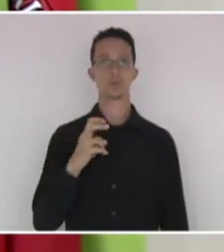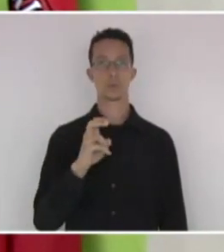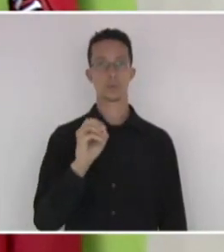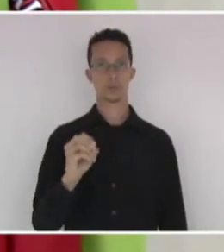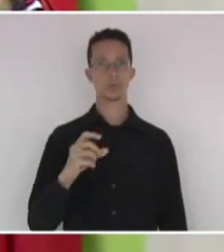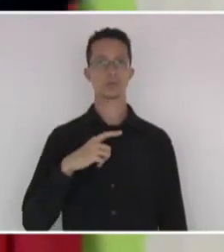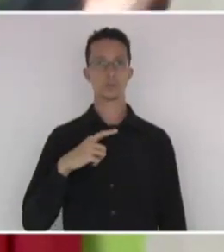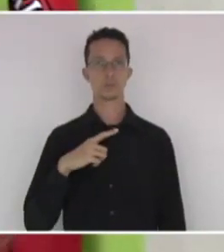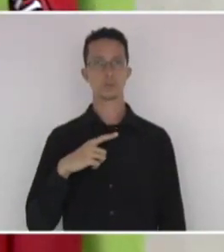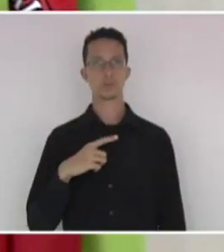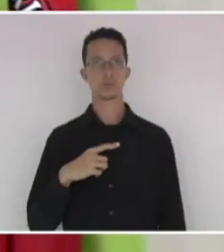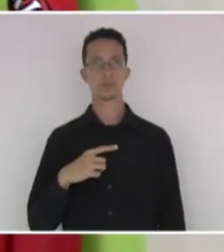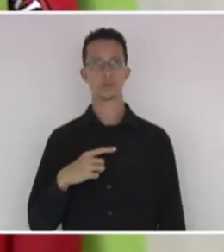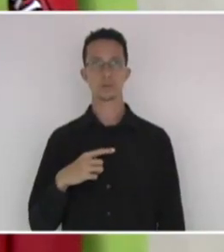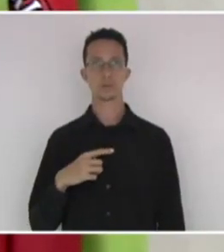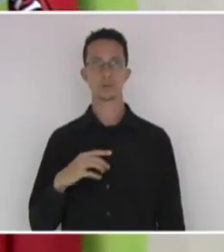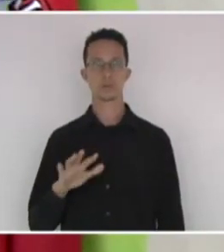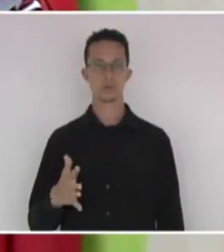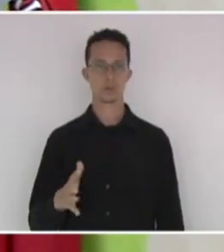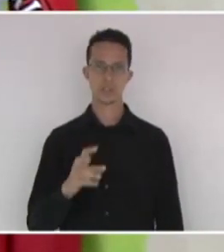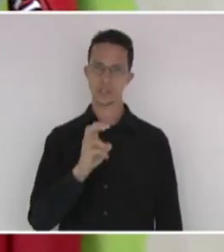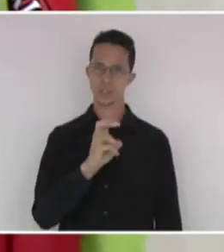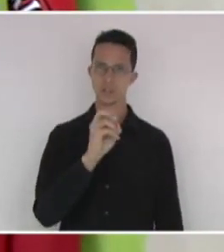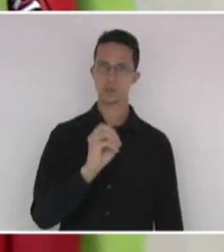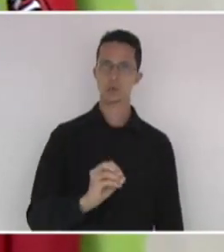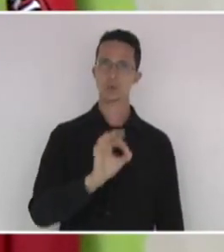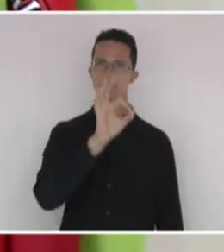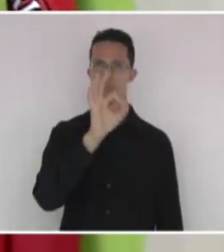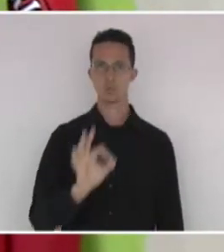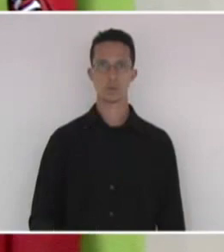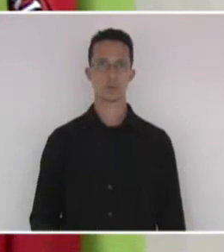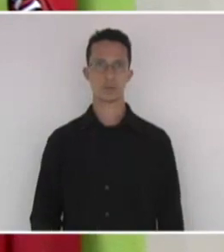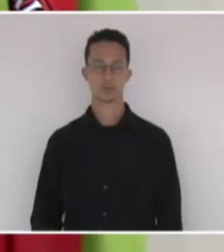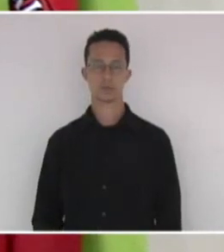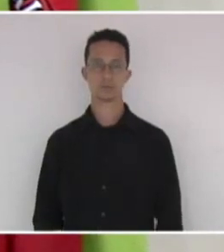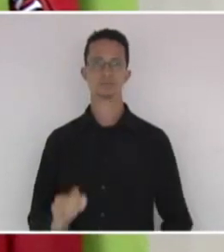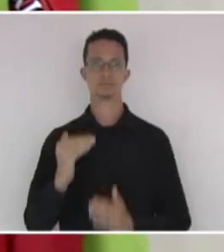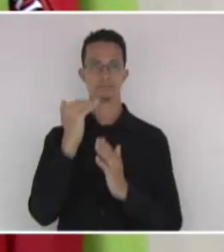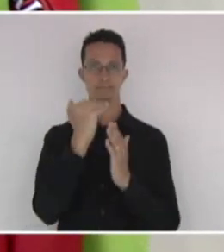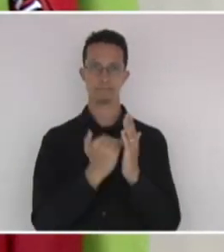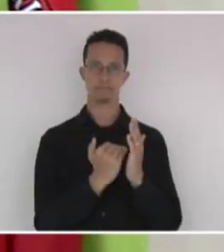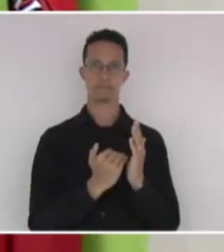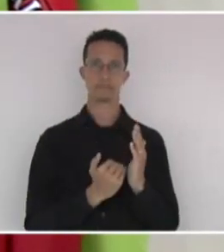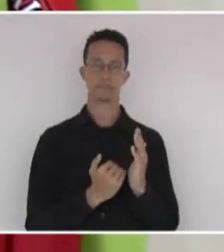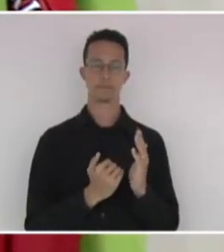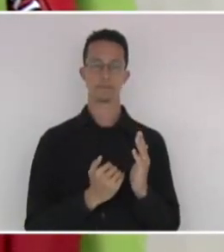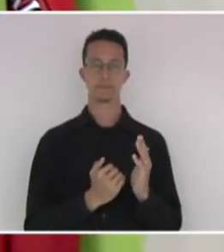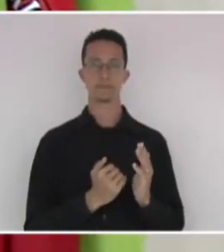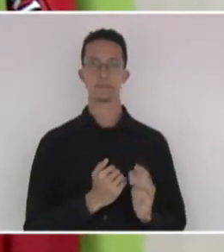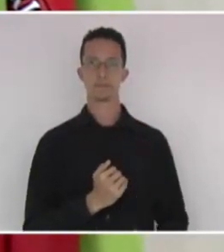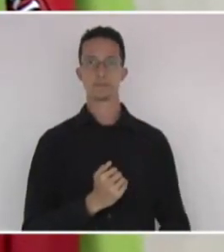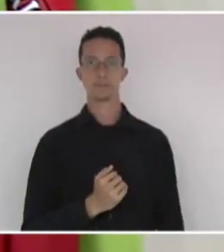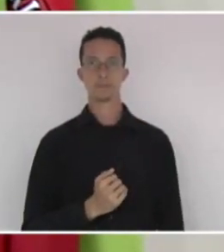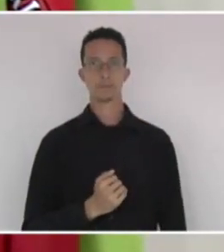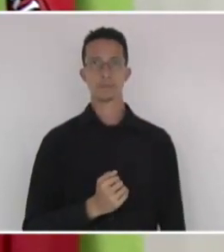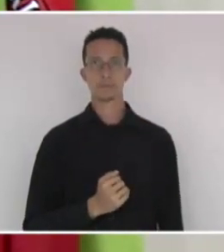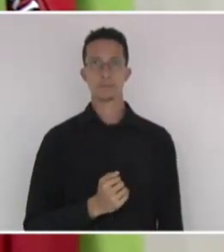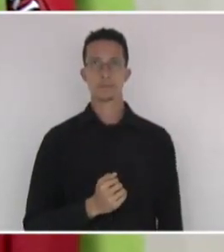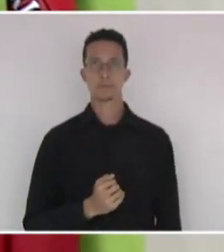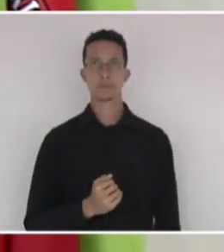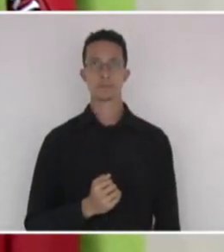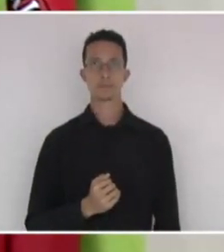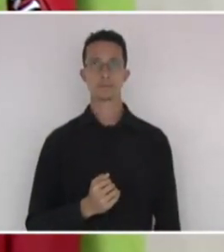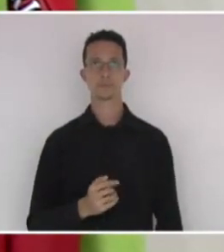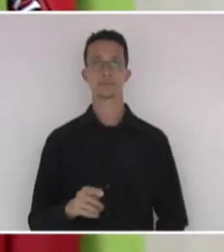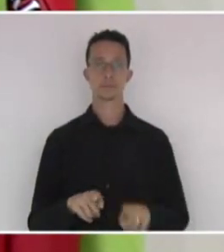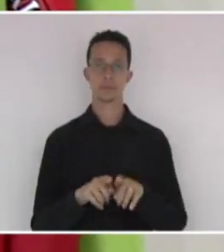um pedágio de 50%. Estamos falando também, e de forma muito especial,